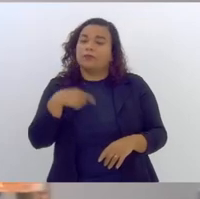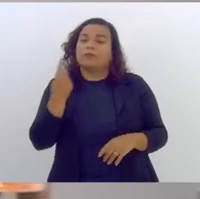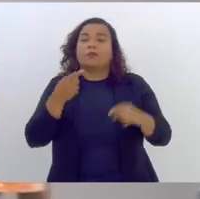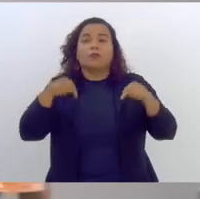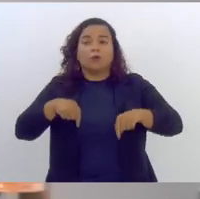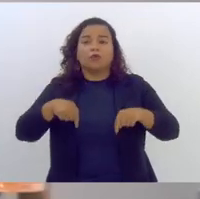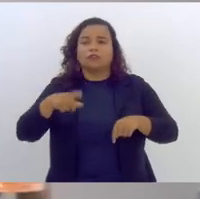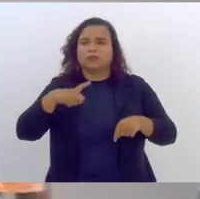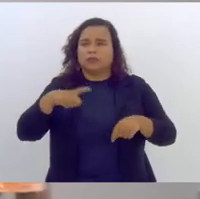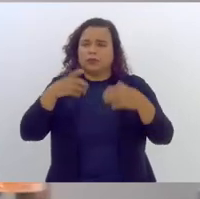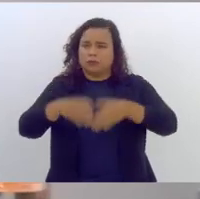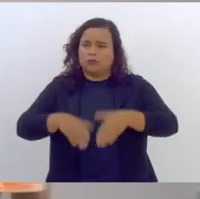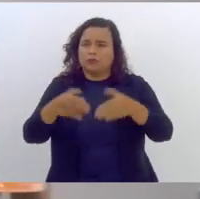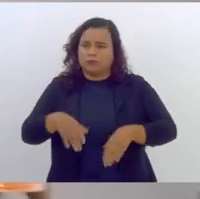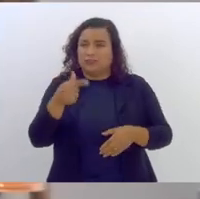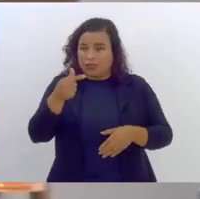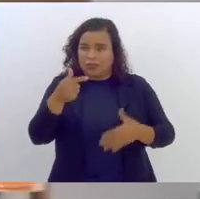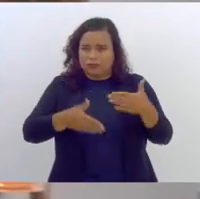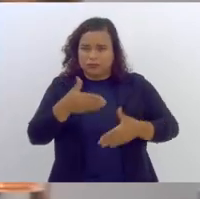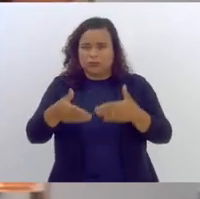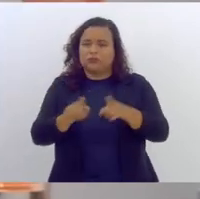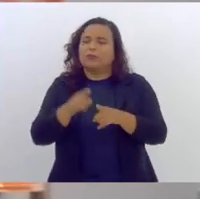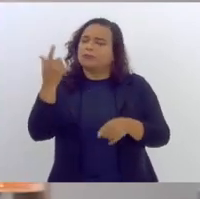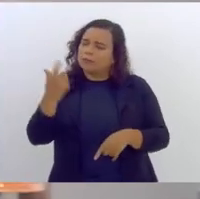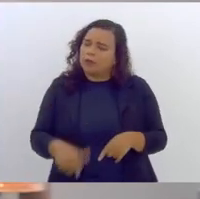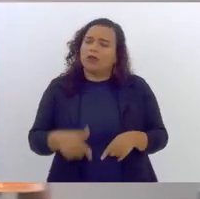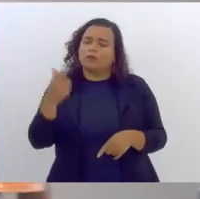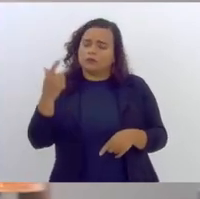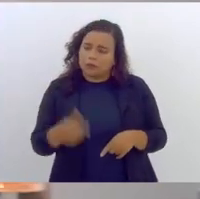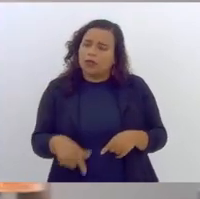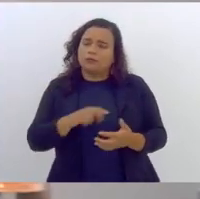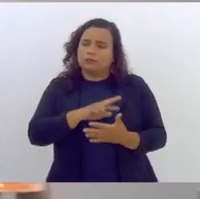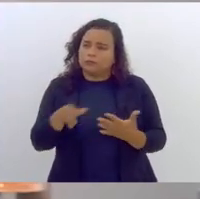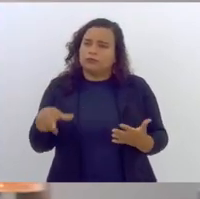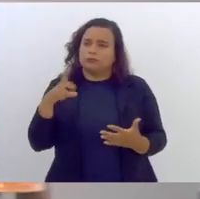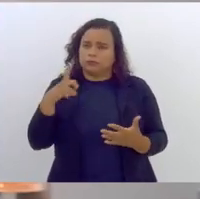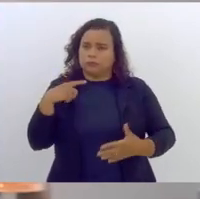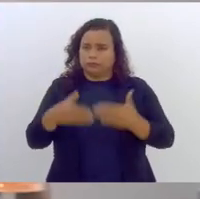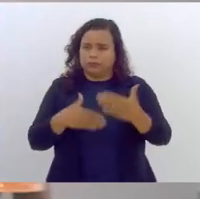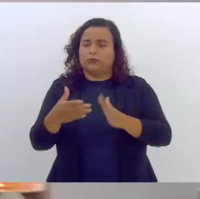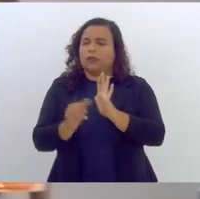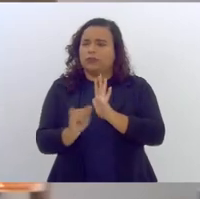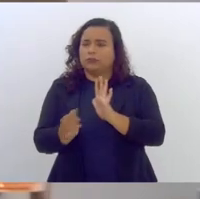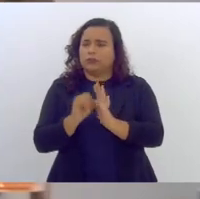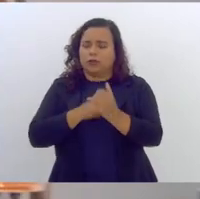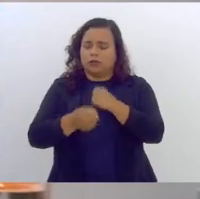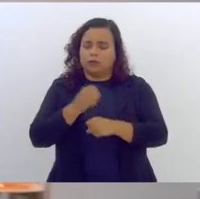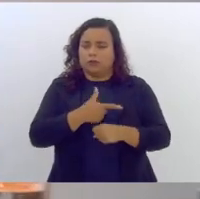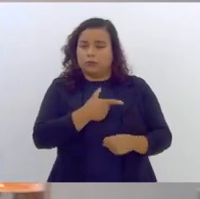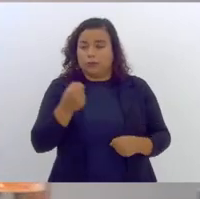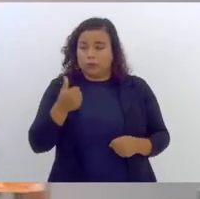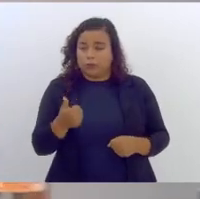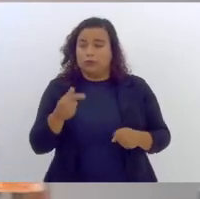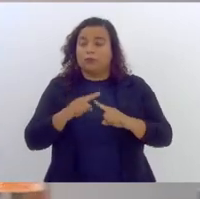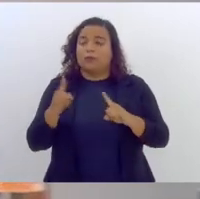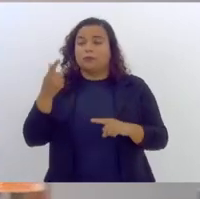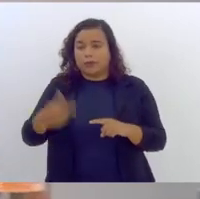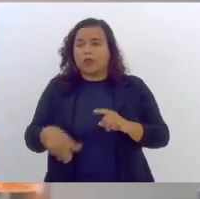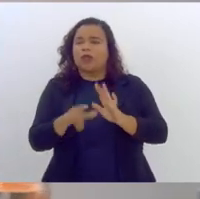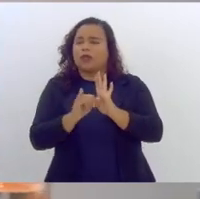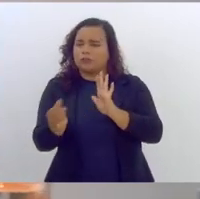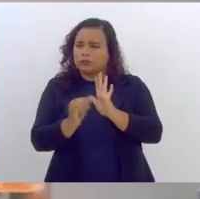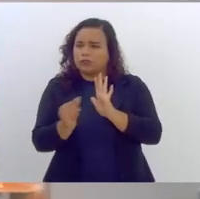sete concursos em andamento e mais outros concursos em andamento do edital de 2001 mas Outros tantos editais